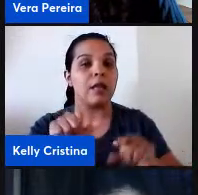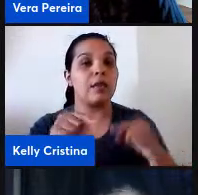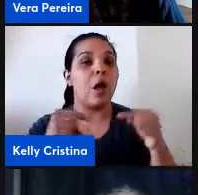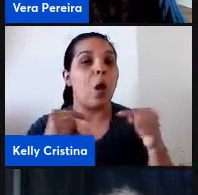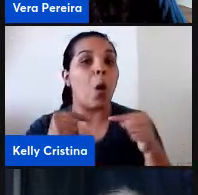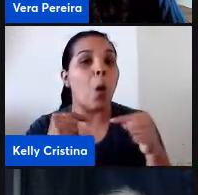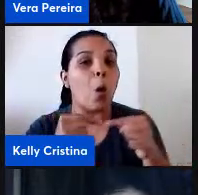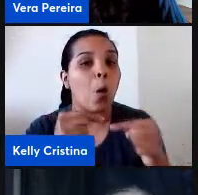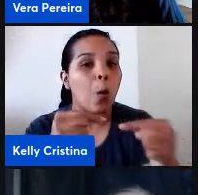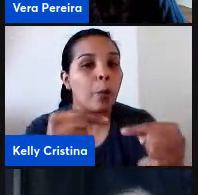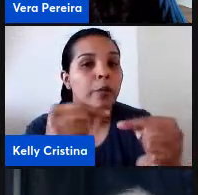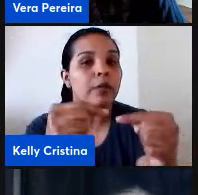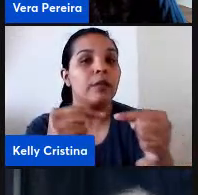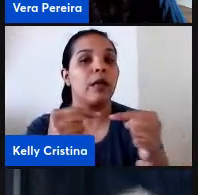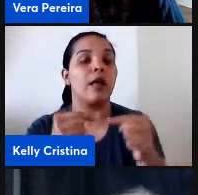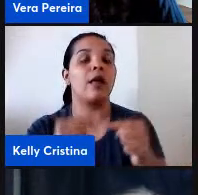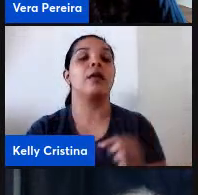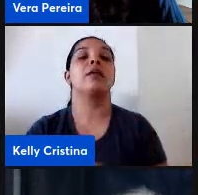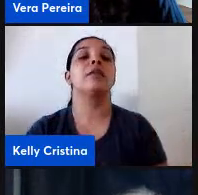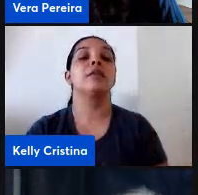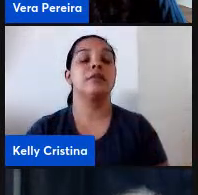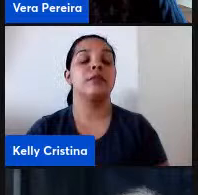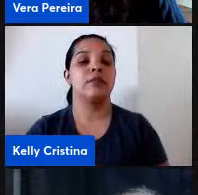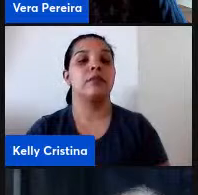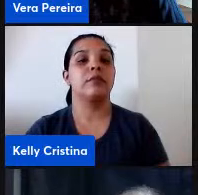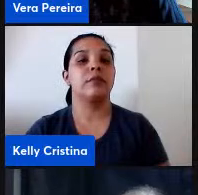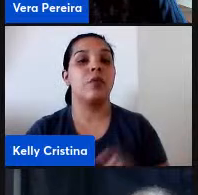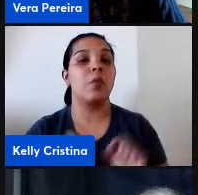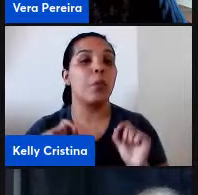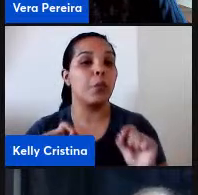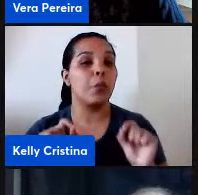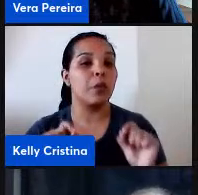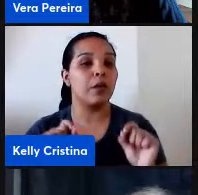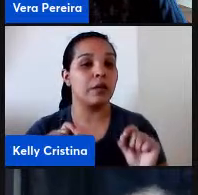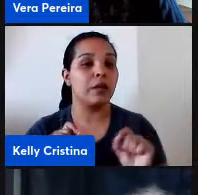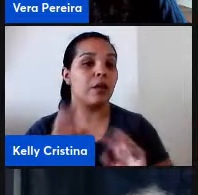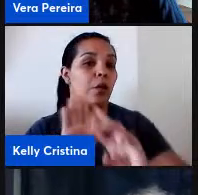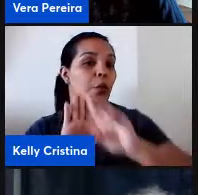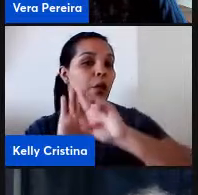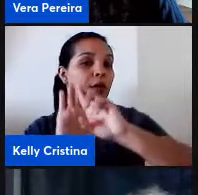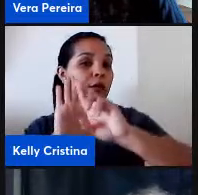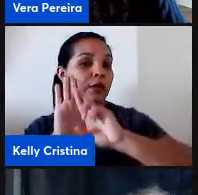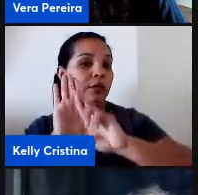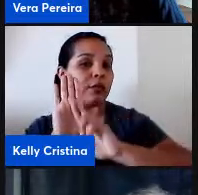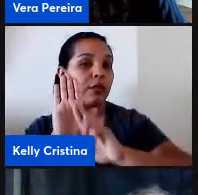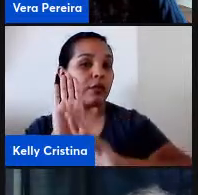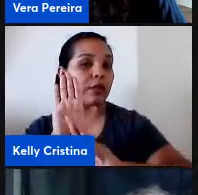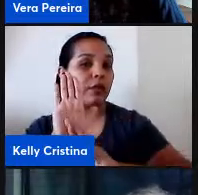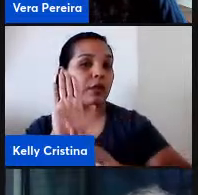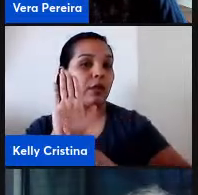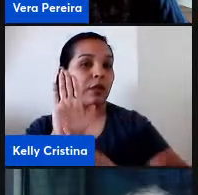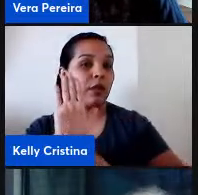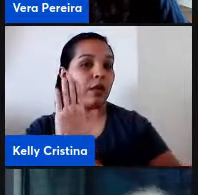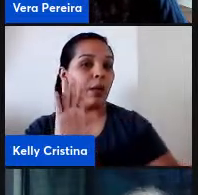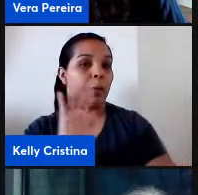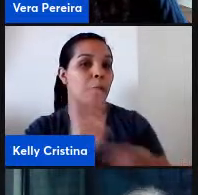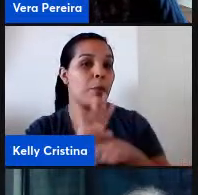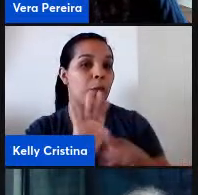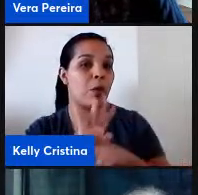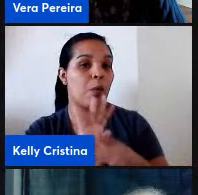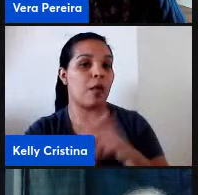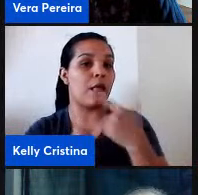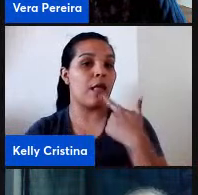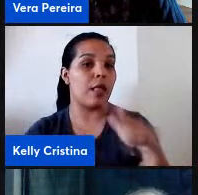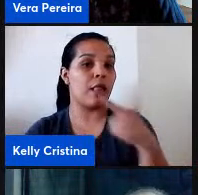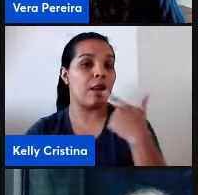combinadas de acordo com as regras do idioma que nós